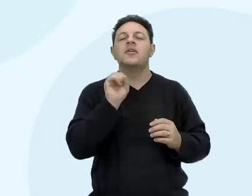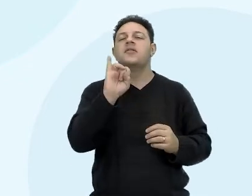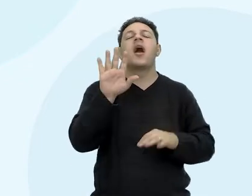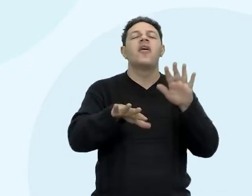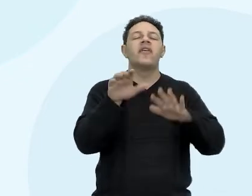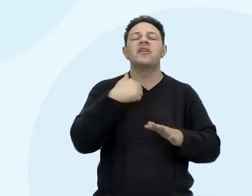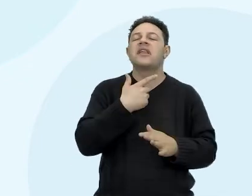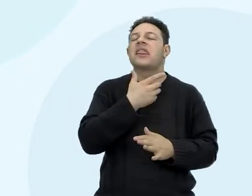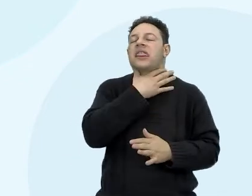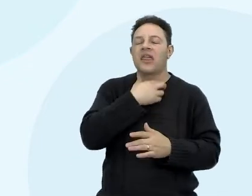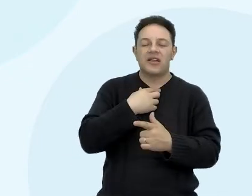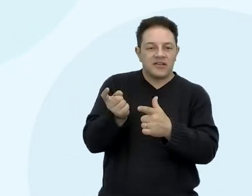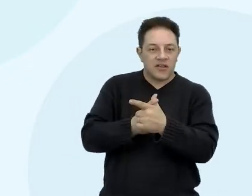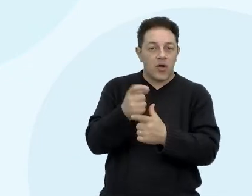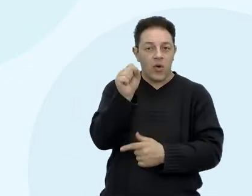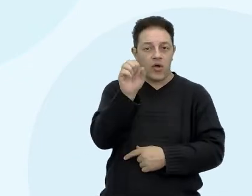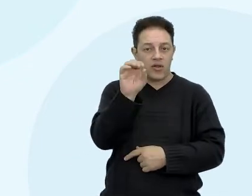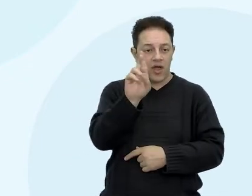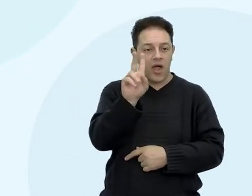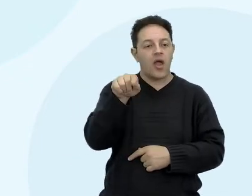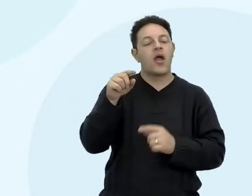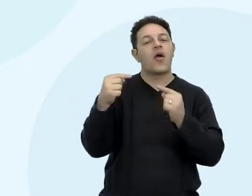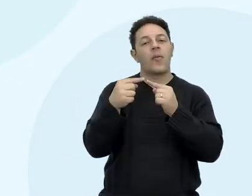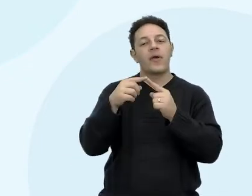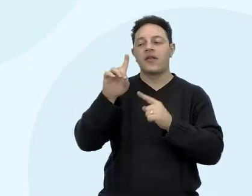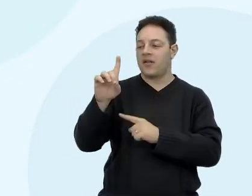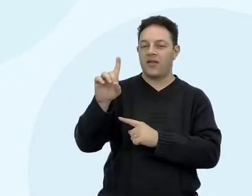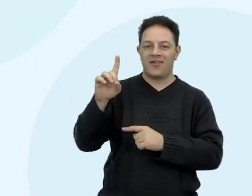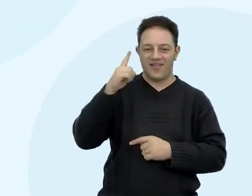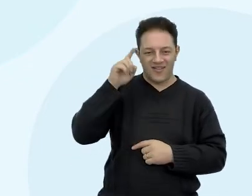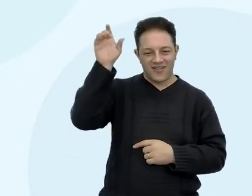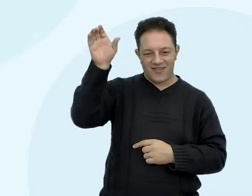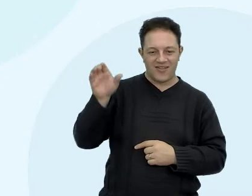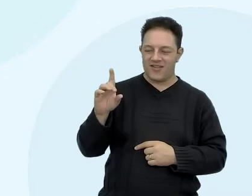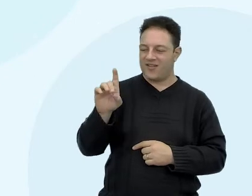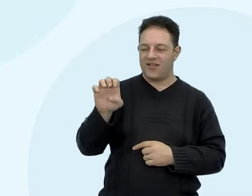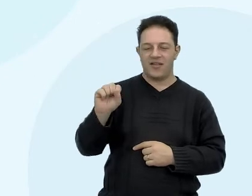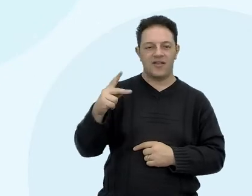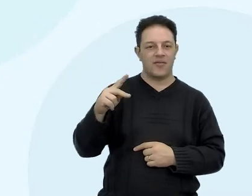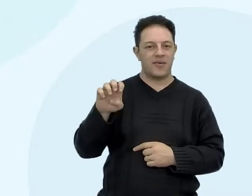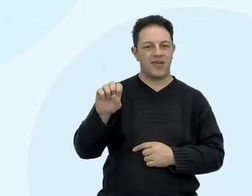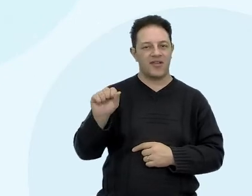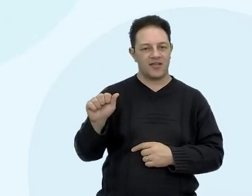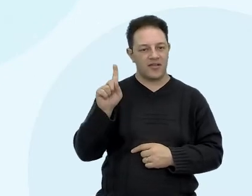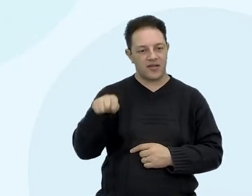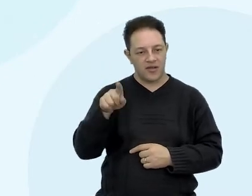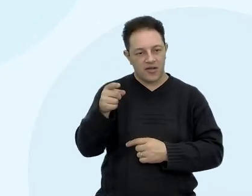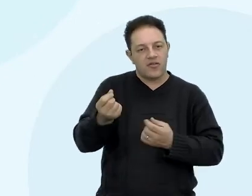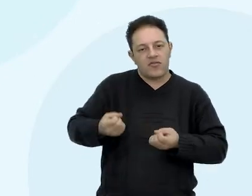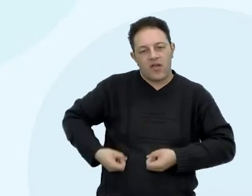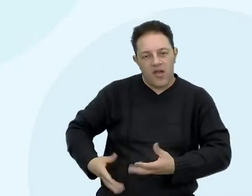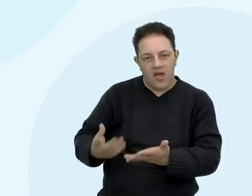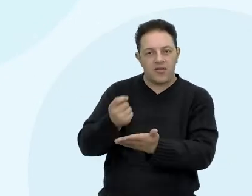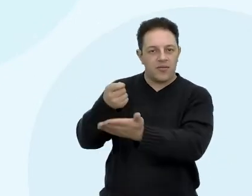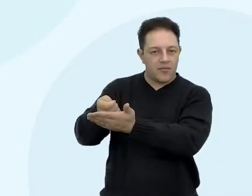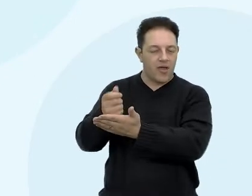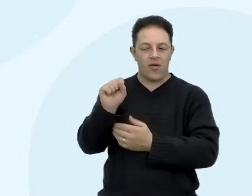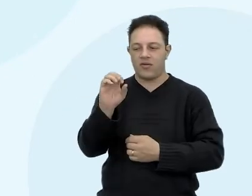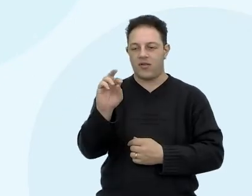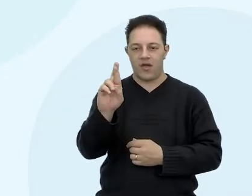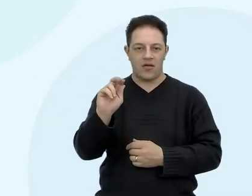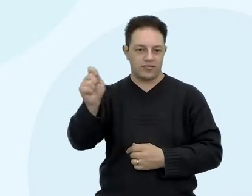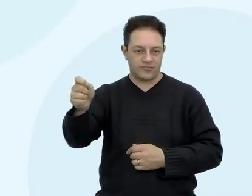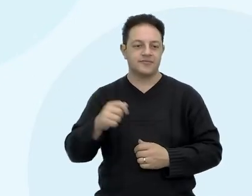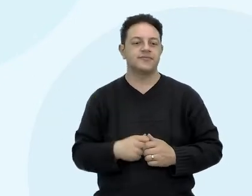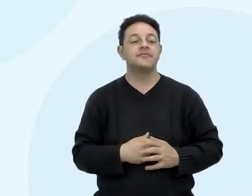de R$80, é uma despesa. É uma despesa e ela está saindo aí esses